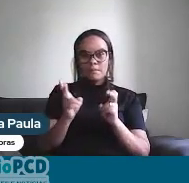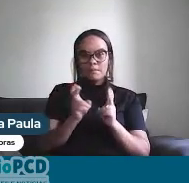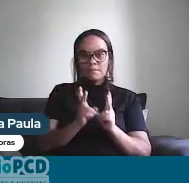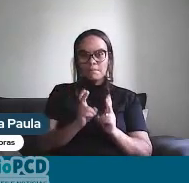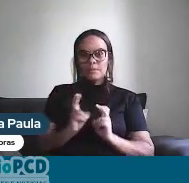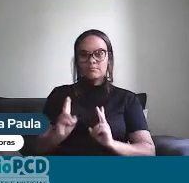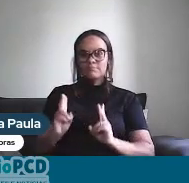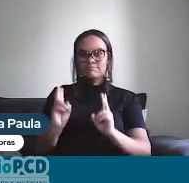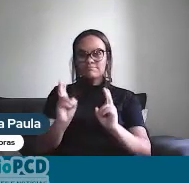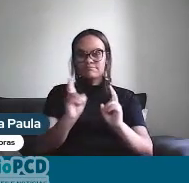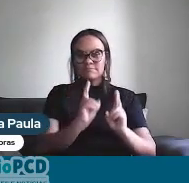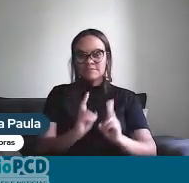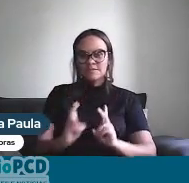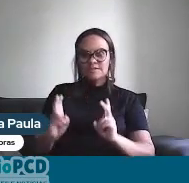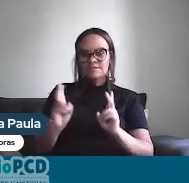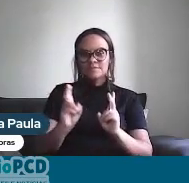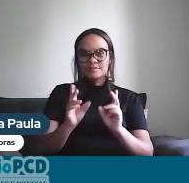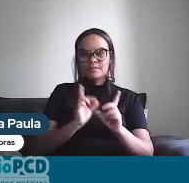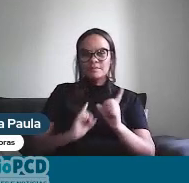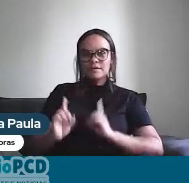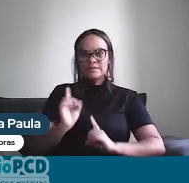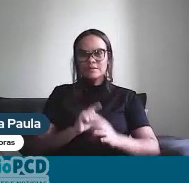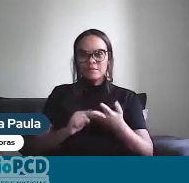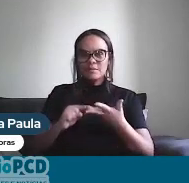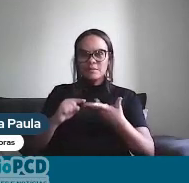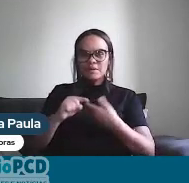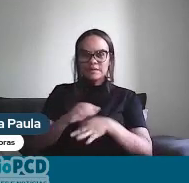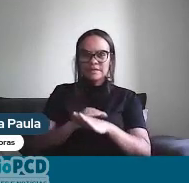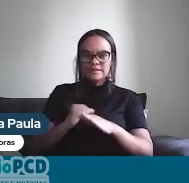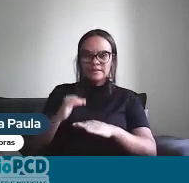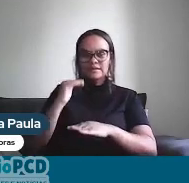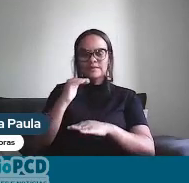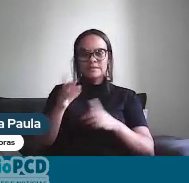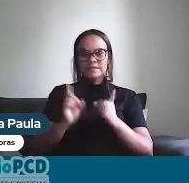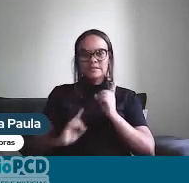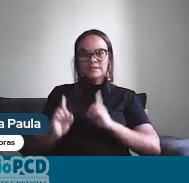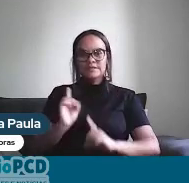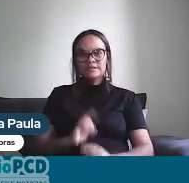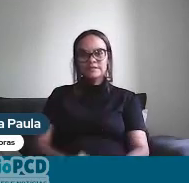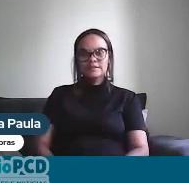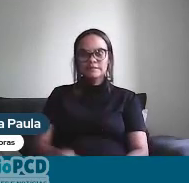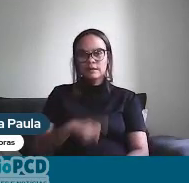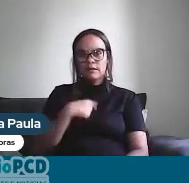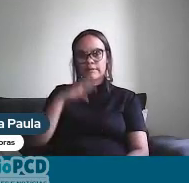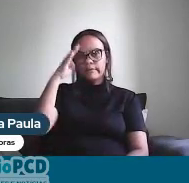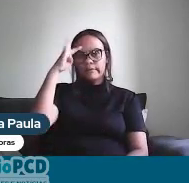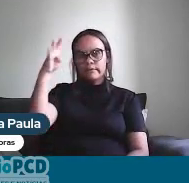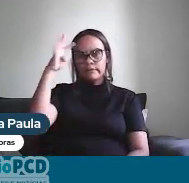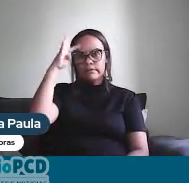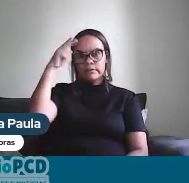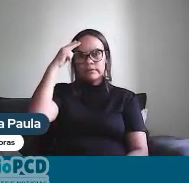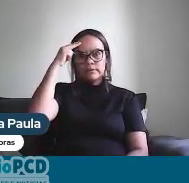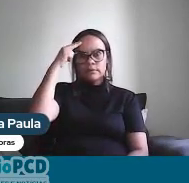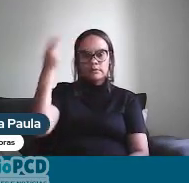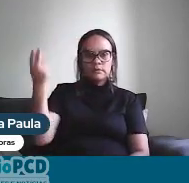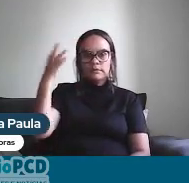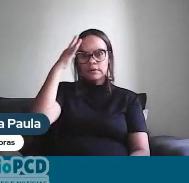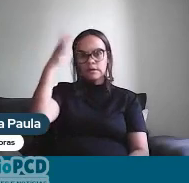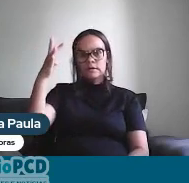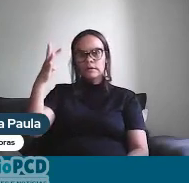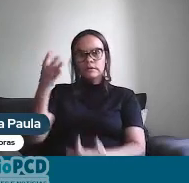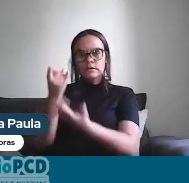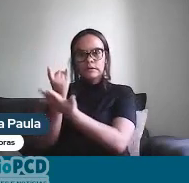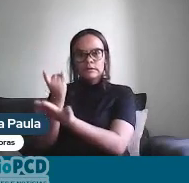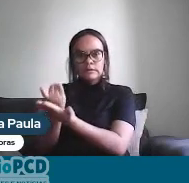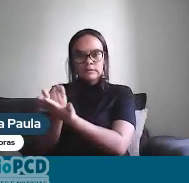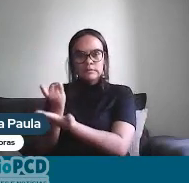que a depressão existe em vários estágios, né? Que quando a gente fala em depressão, logo a gente imagina alguém que fica na cama o dia inteiro,